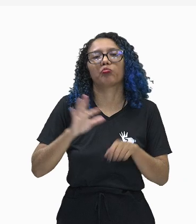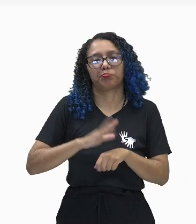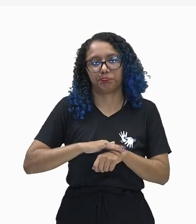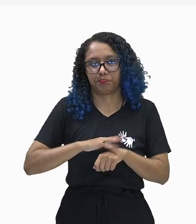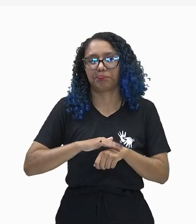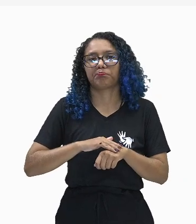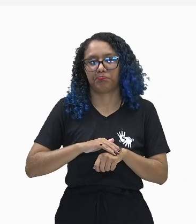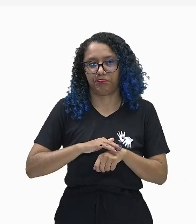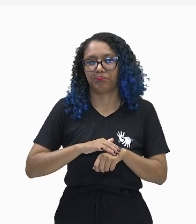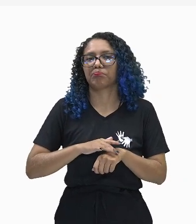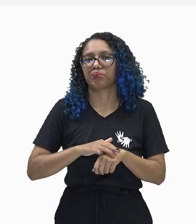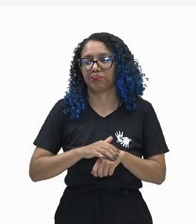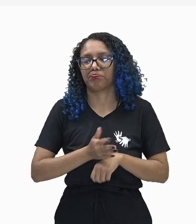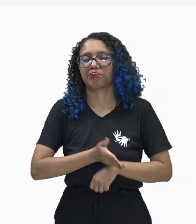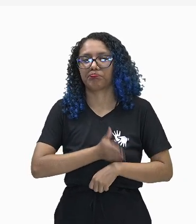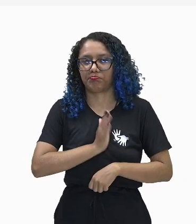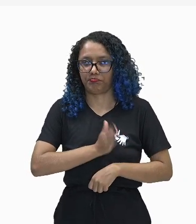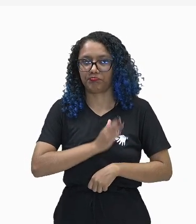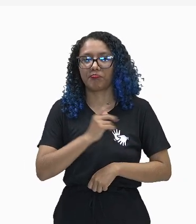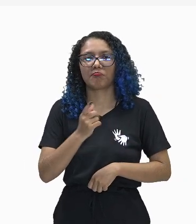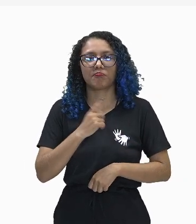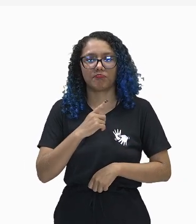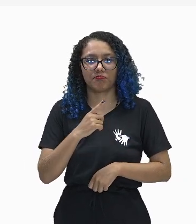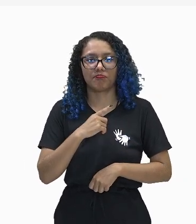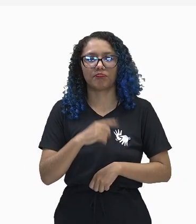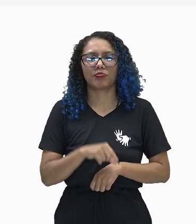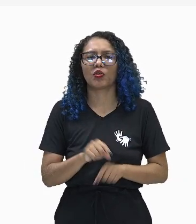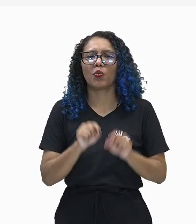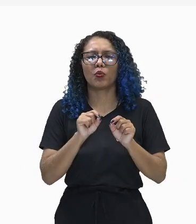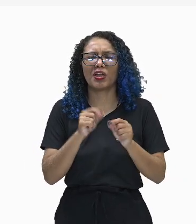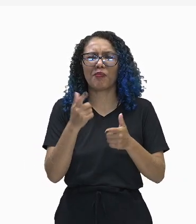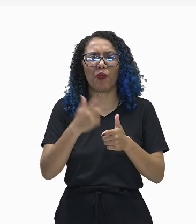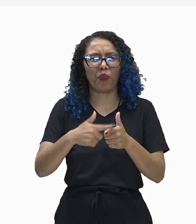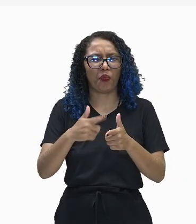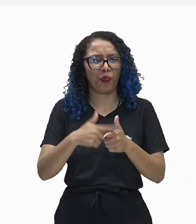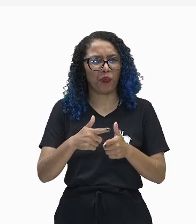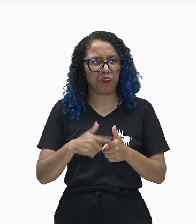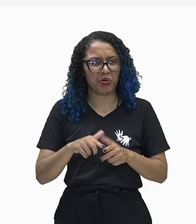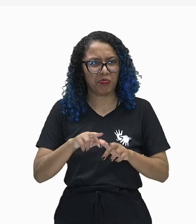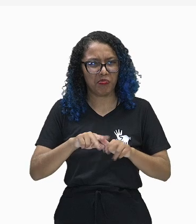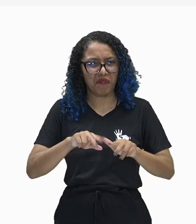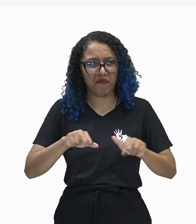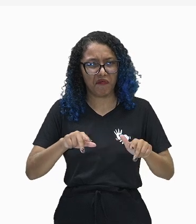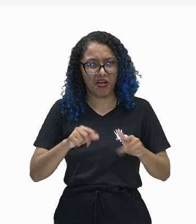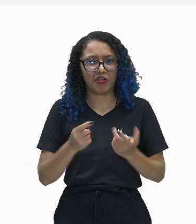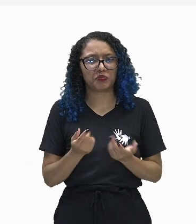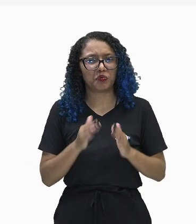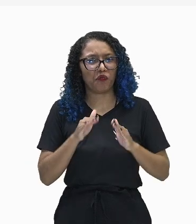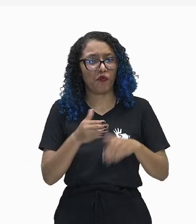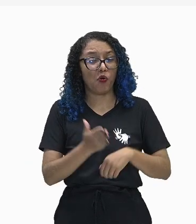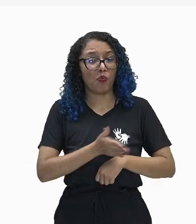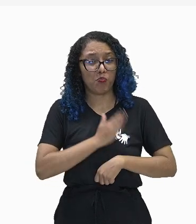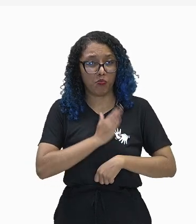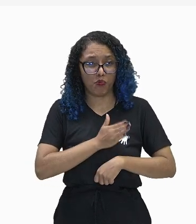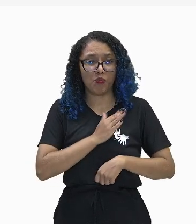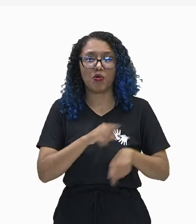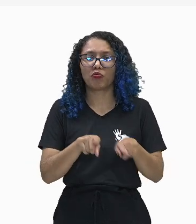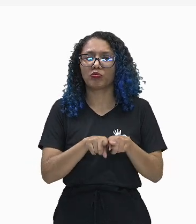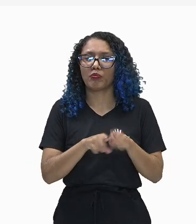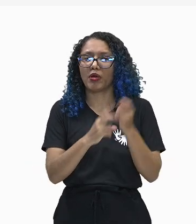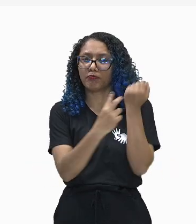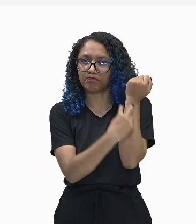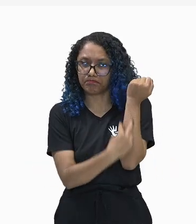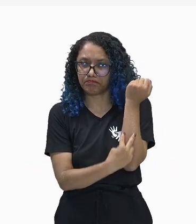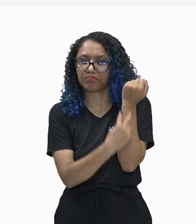doenças cardiovasculares são um conjunto de problemas que atingem o coração e os vasos